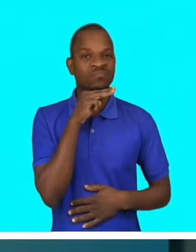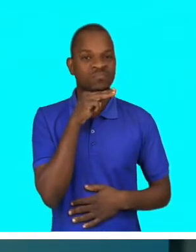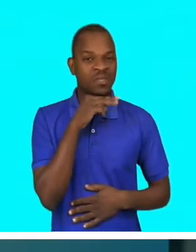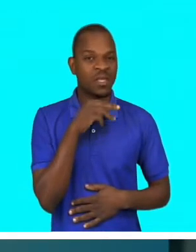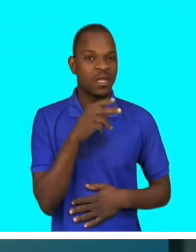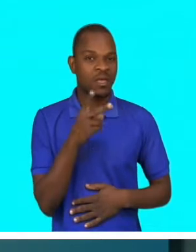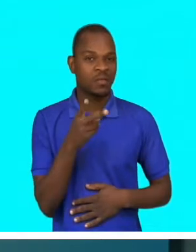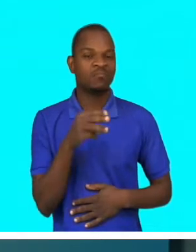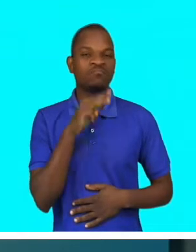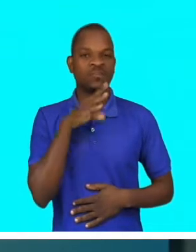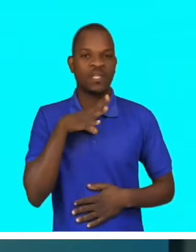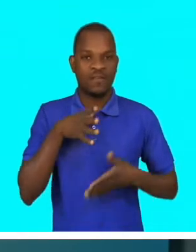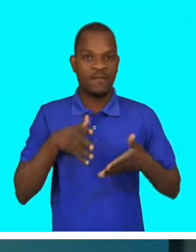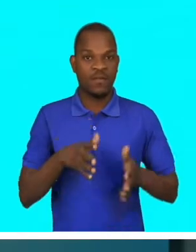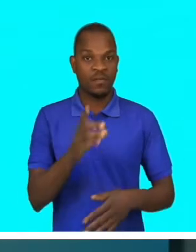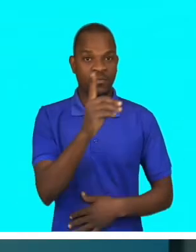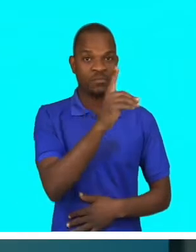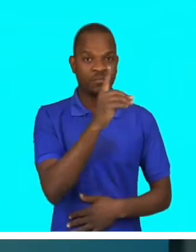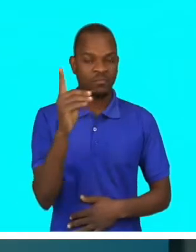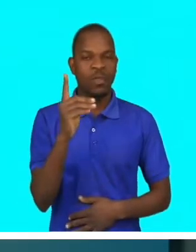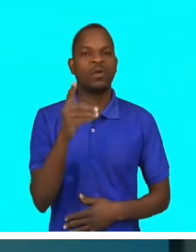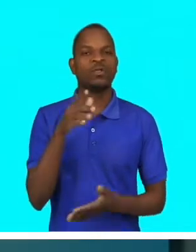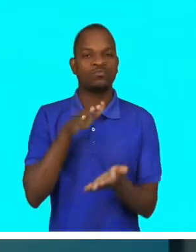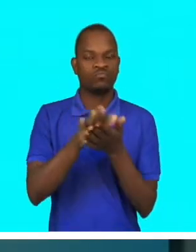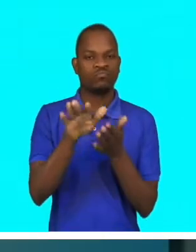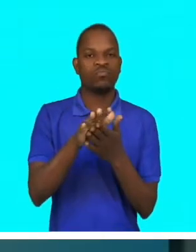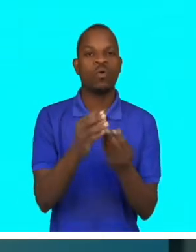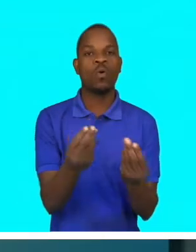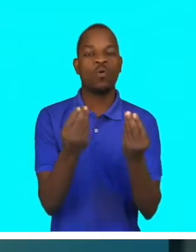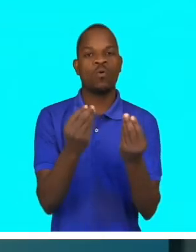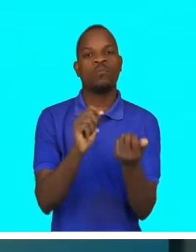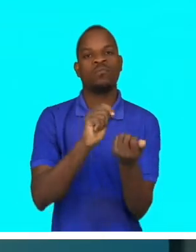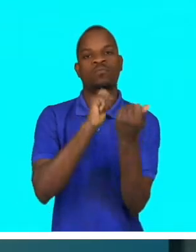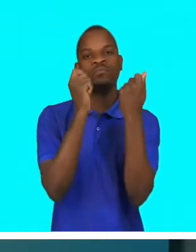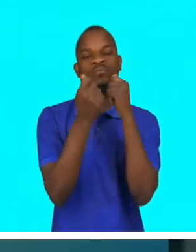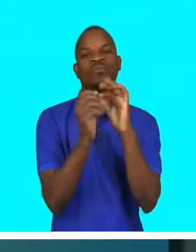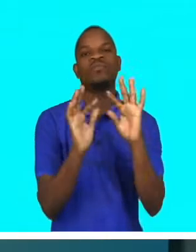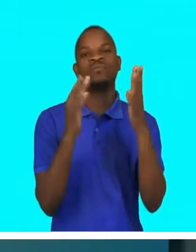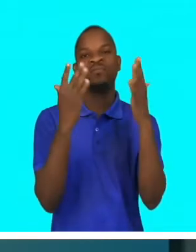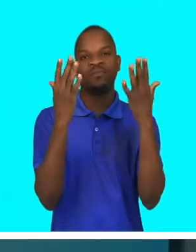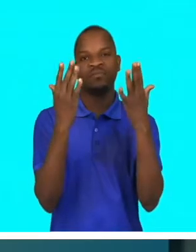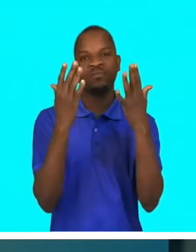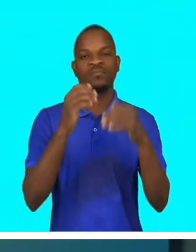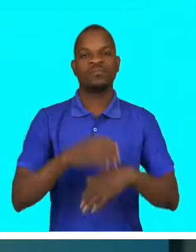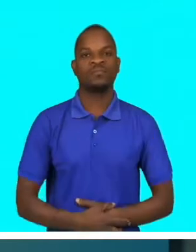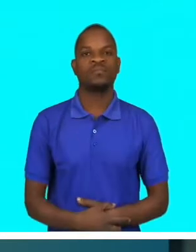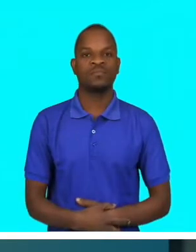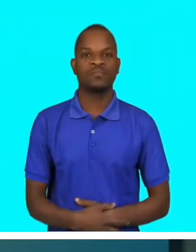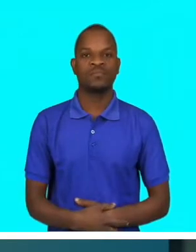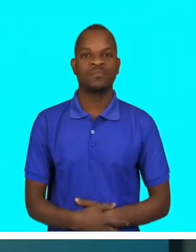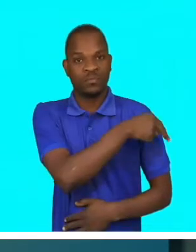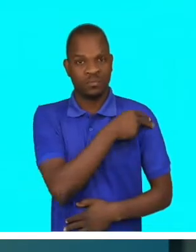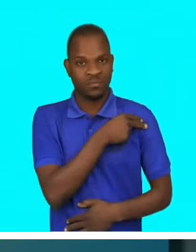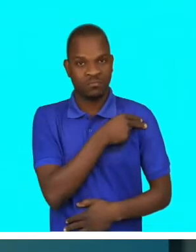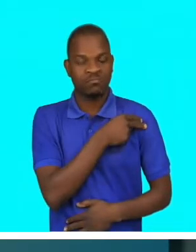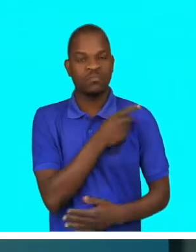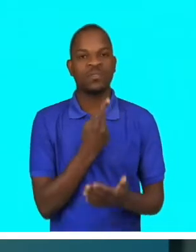Marcos, mãe de Sazaltina e Edzi, respectivamente, contam como a vida de seus filhos teve de mudar.